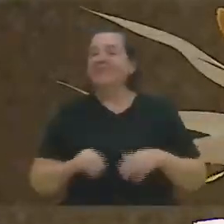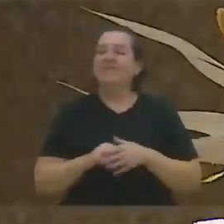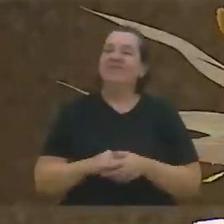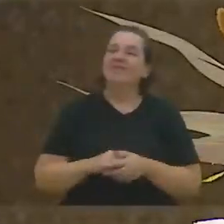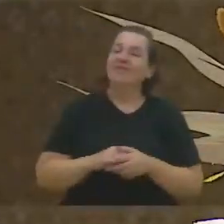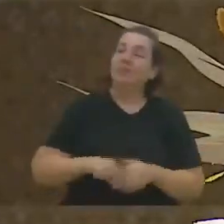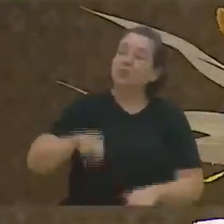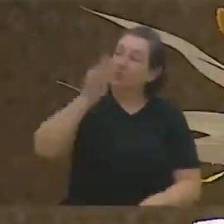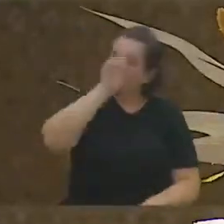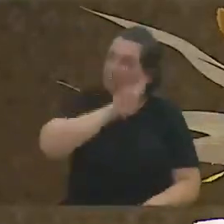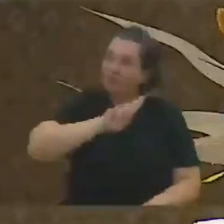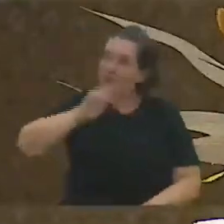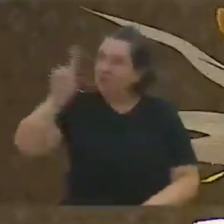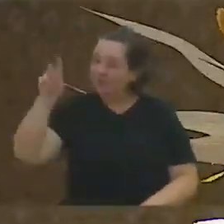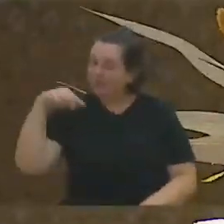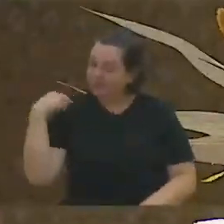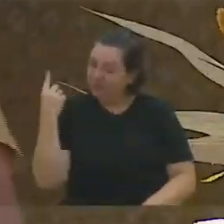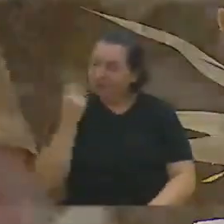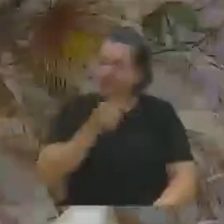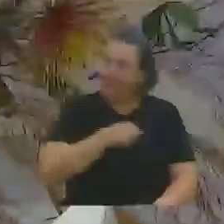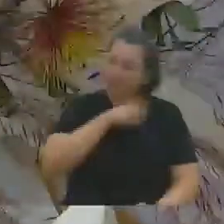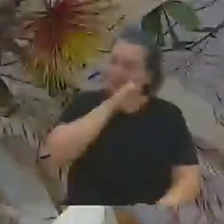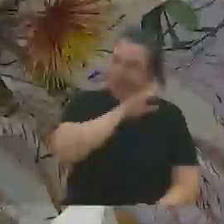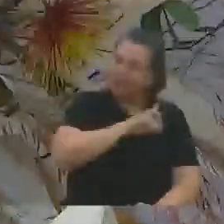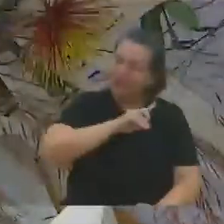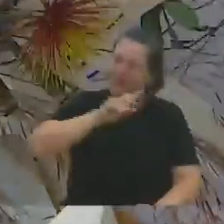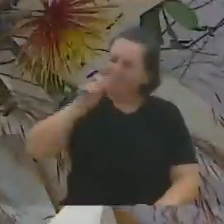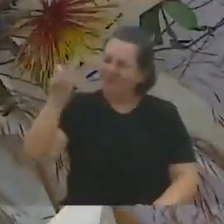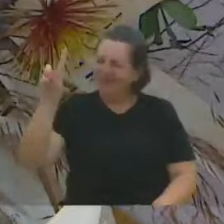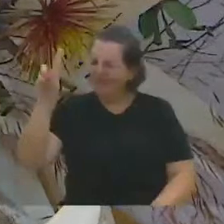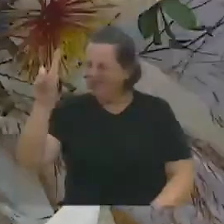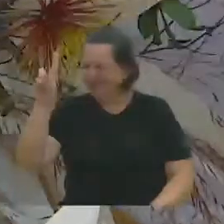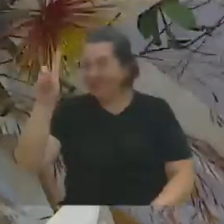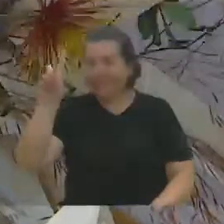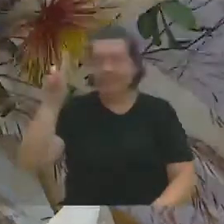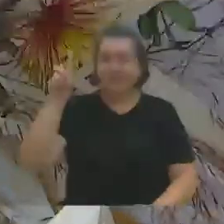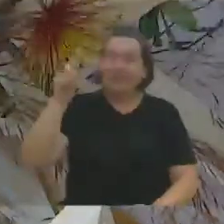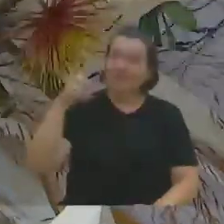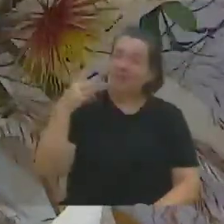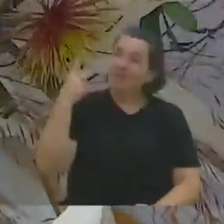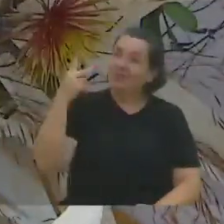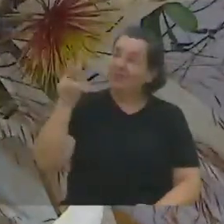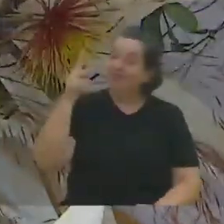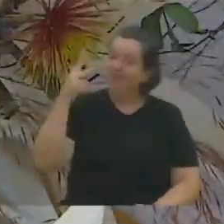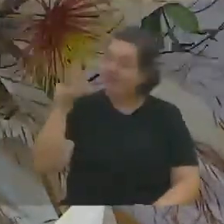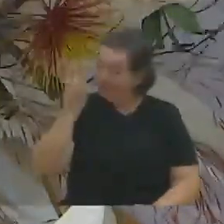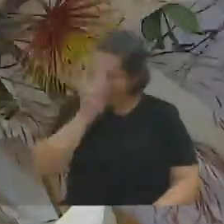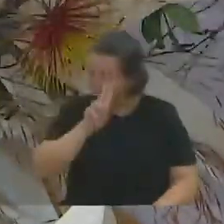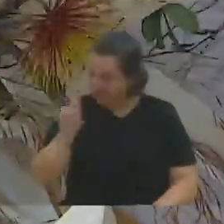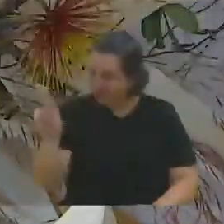águas. Ó Senhor, nosso Deus, como é grande